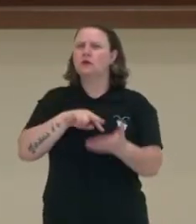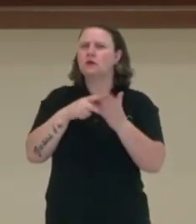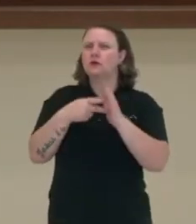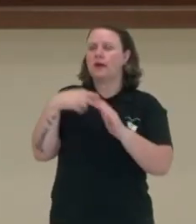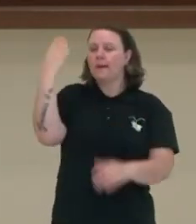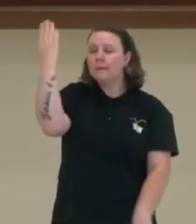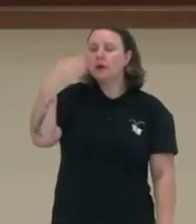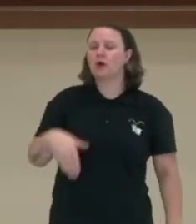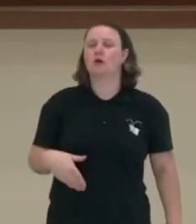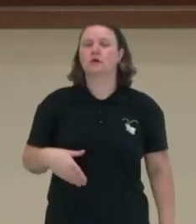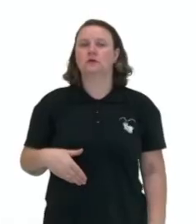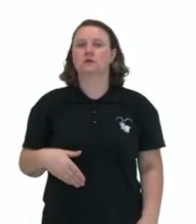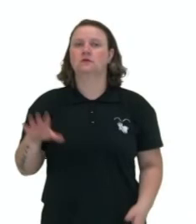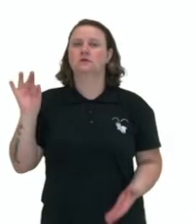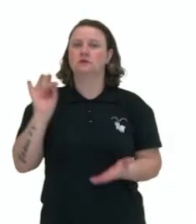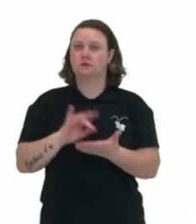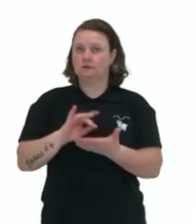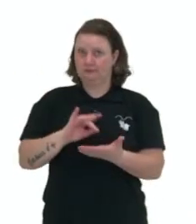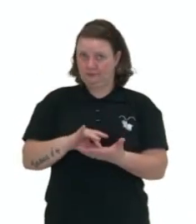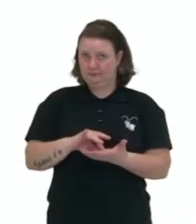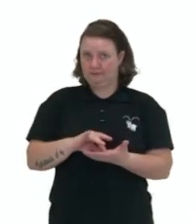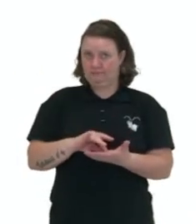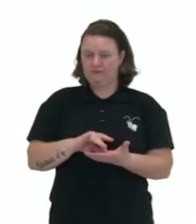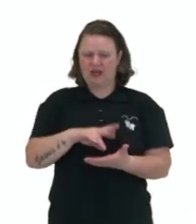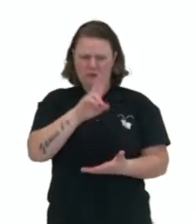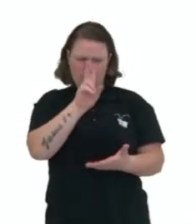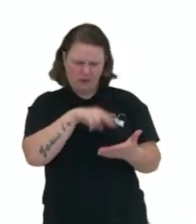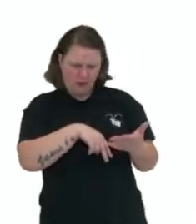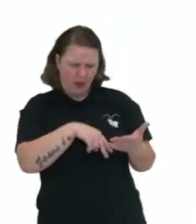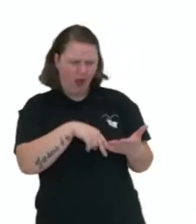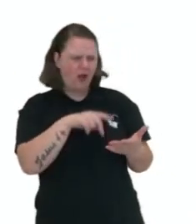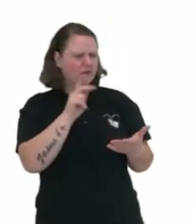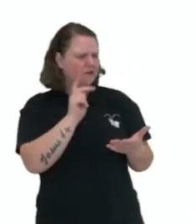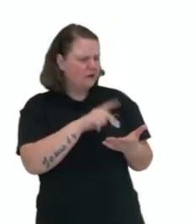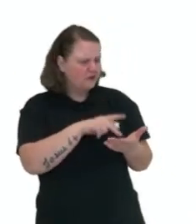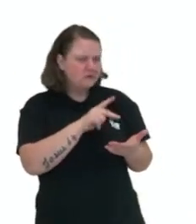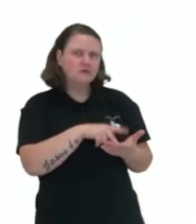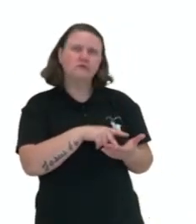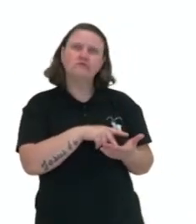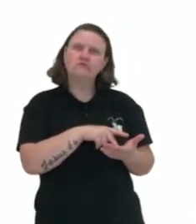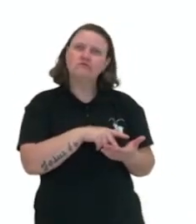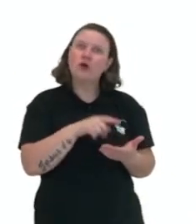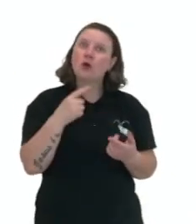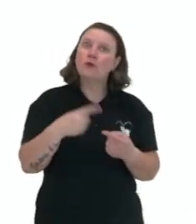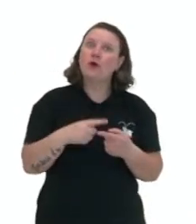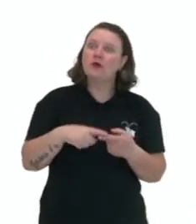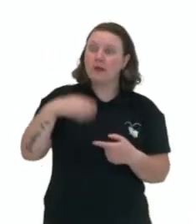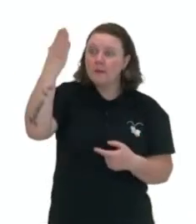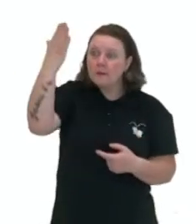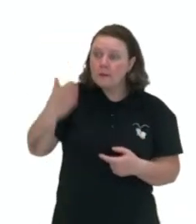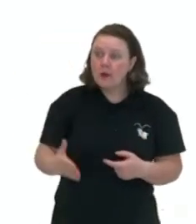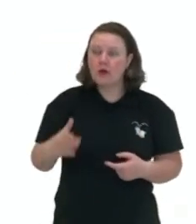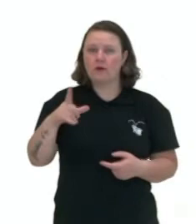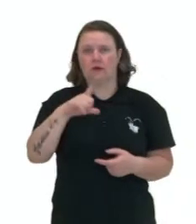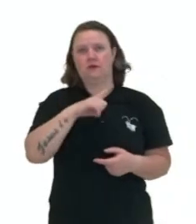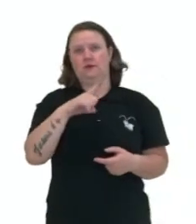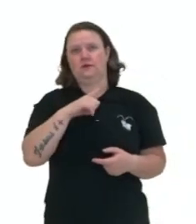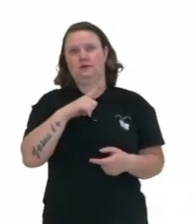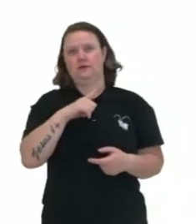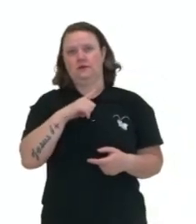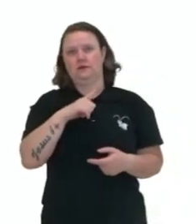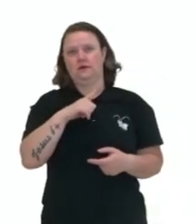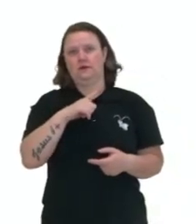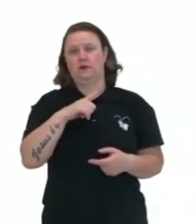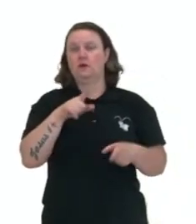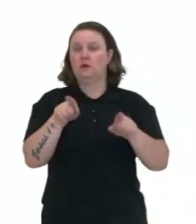que leva o leitor a fazer o quê? Admitir a tese, e com isso justificando-se por meio de evidências